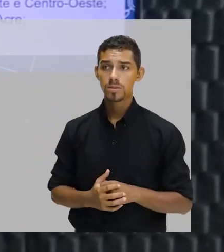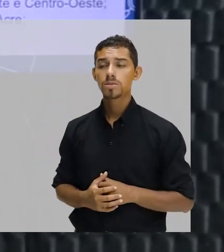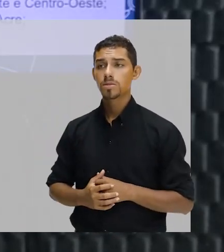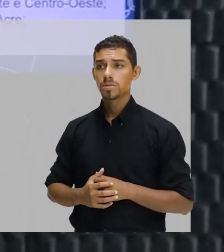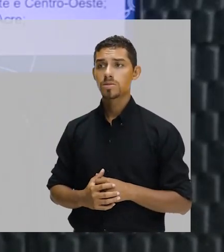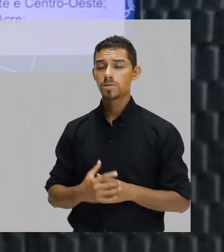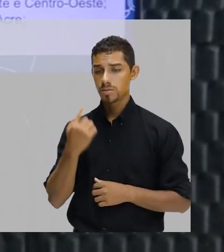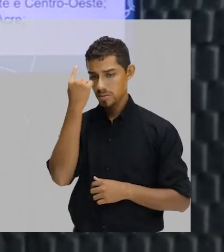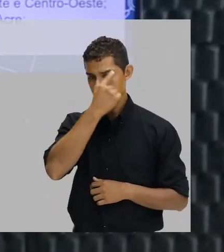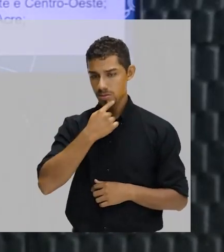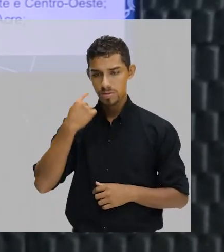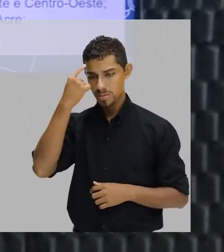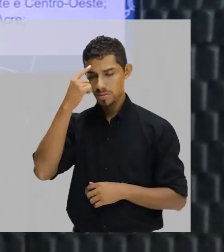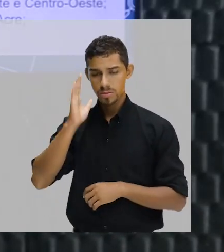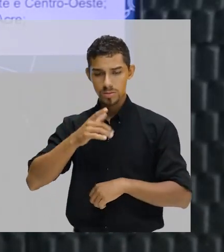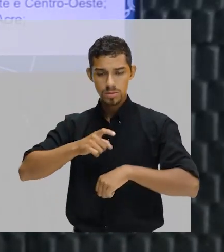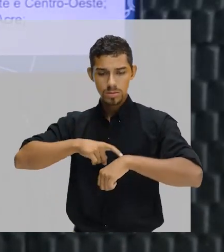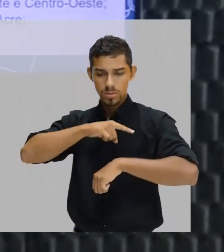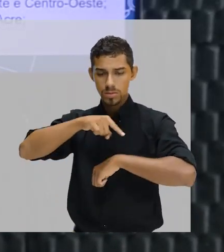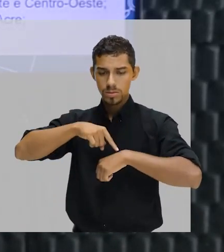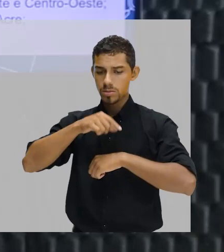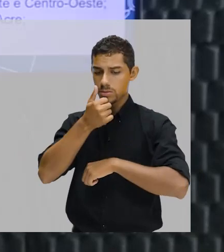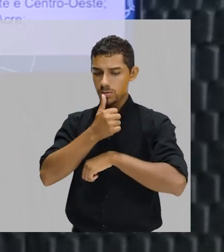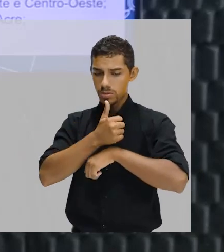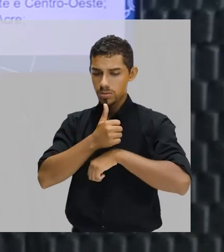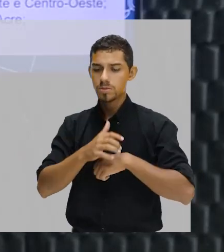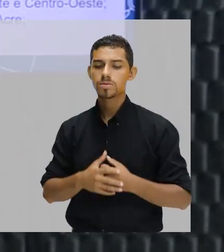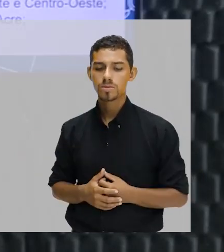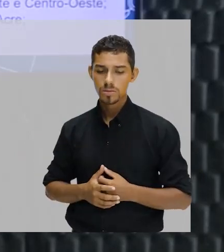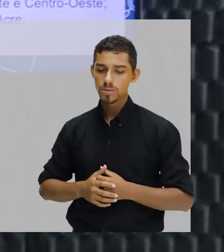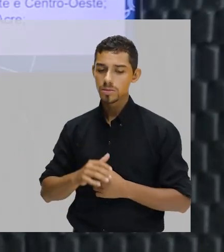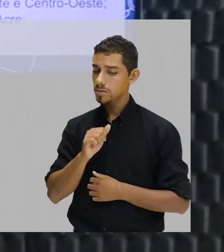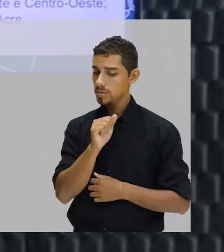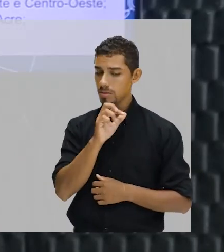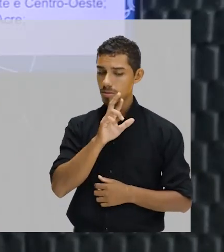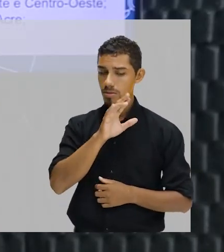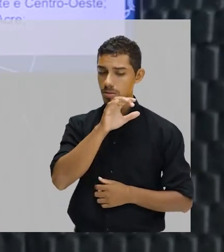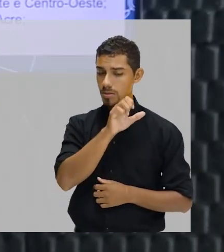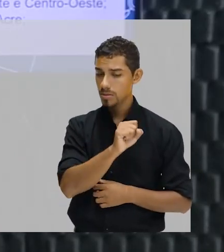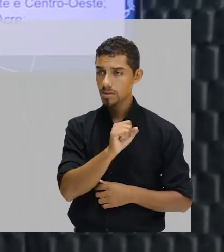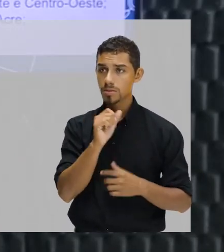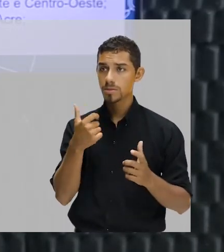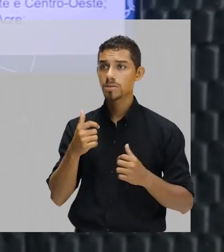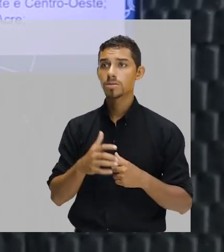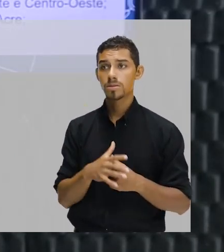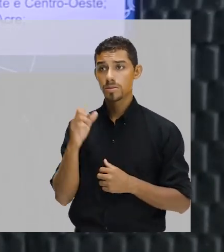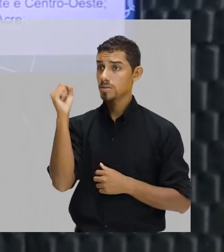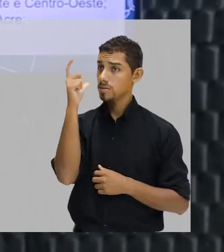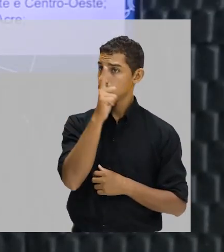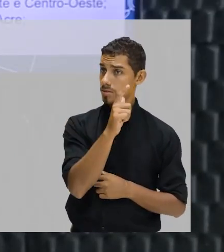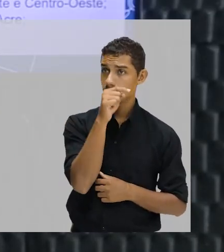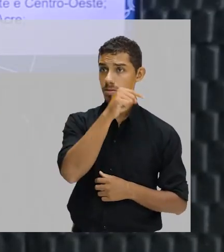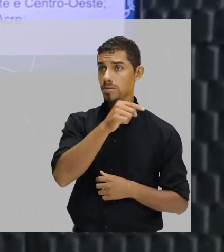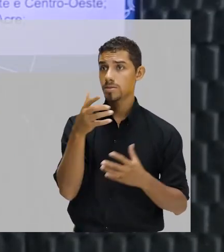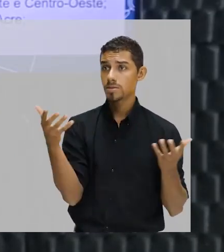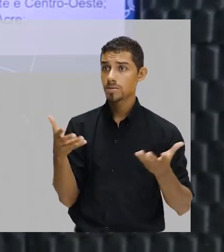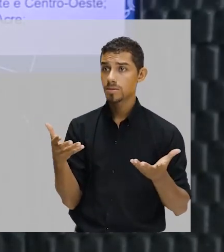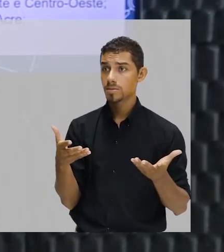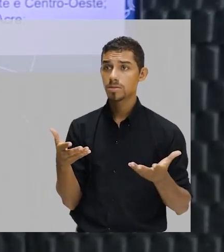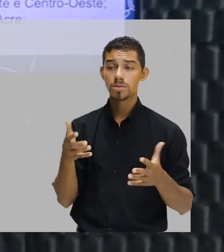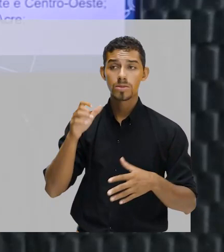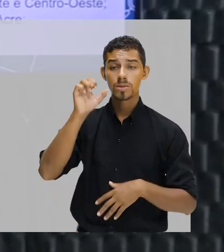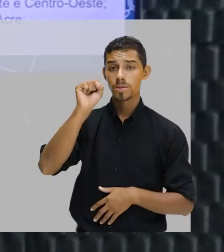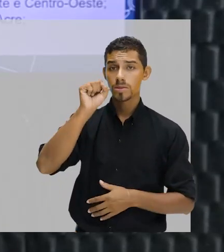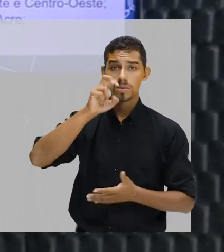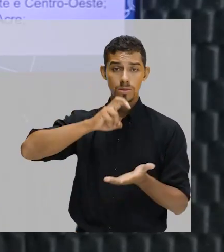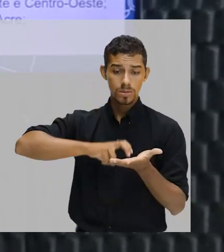por exemplo, lá já são 11 horas. No Acre, por exemplo, que está no fuso 75, o Sol ainda está chegando. Então, lá, por exemplo, são 8 horas da